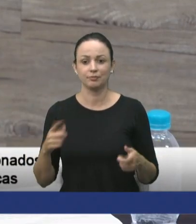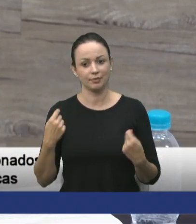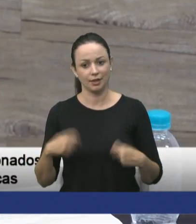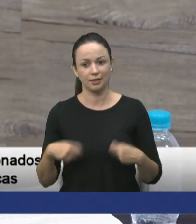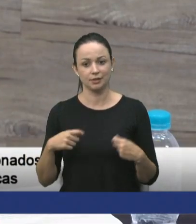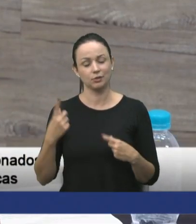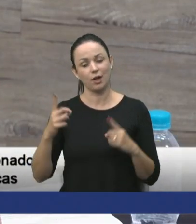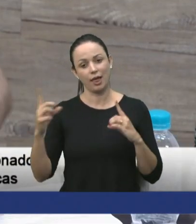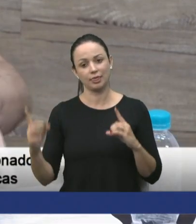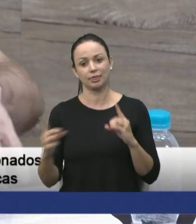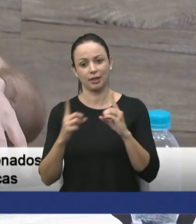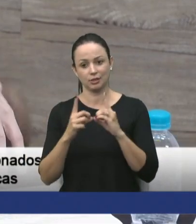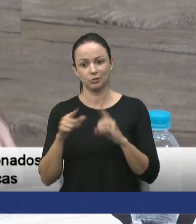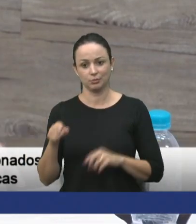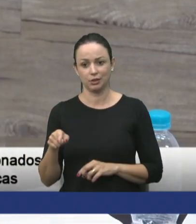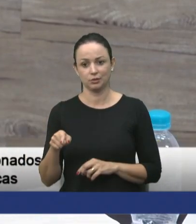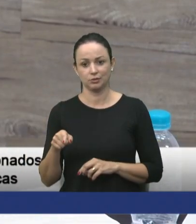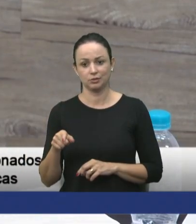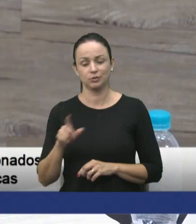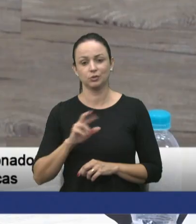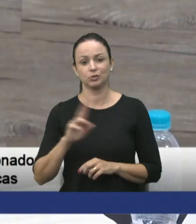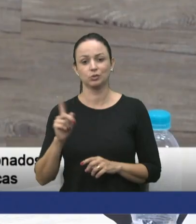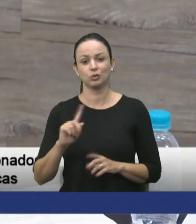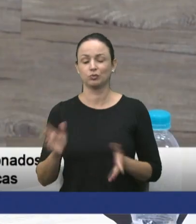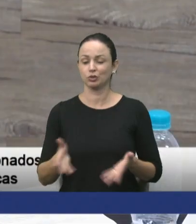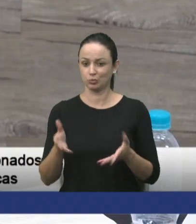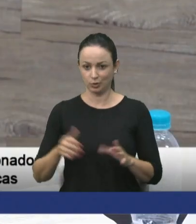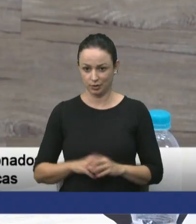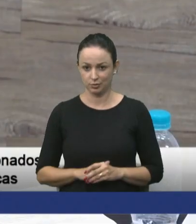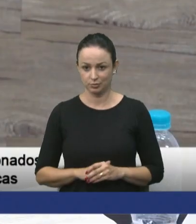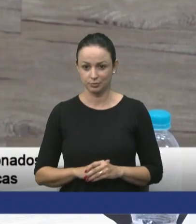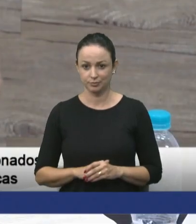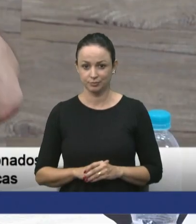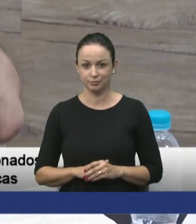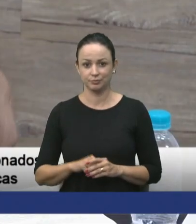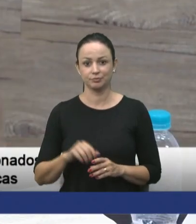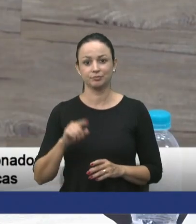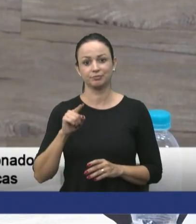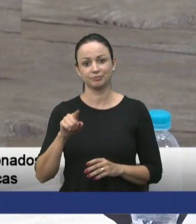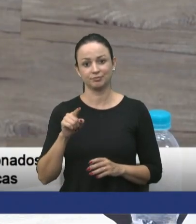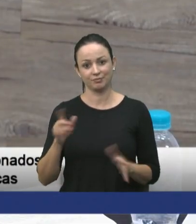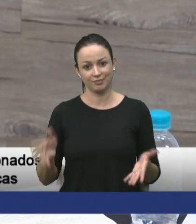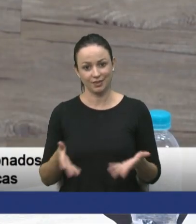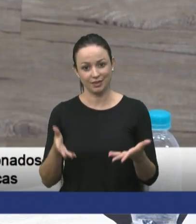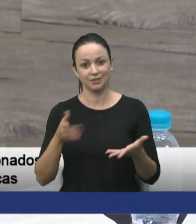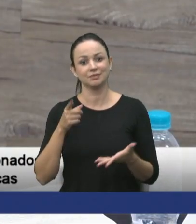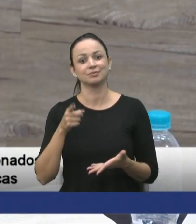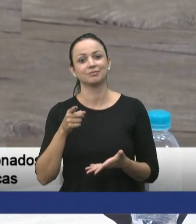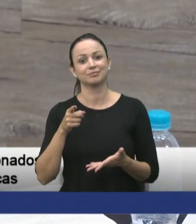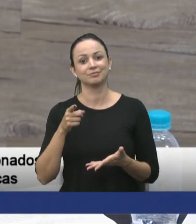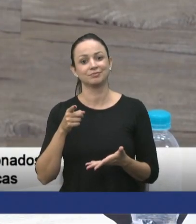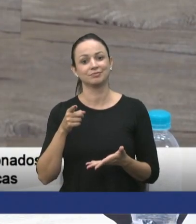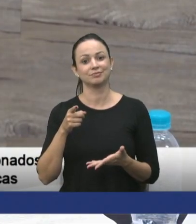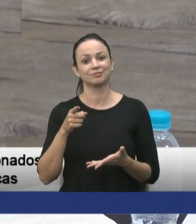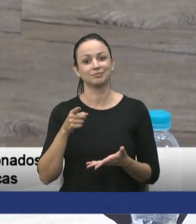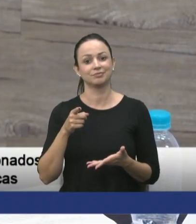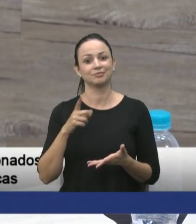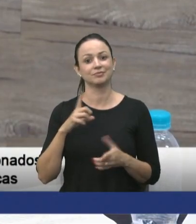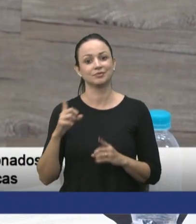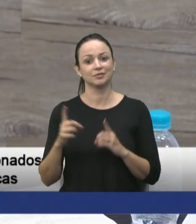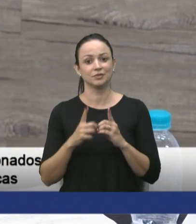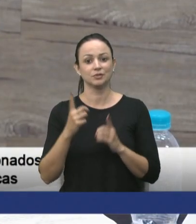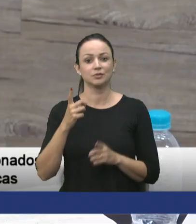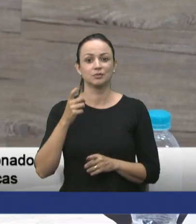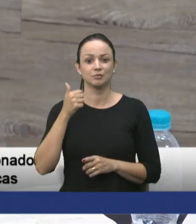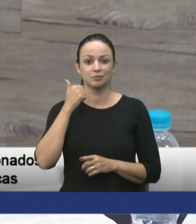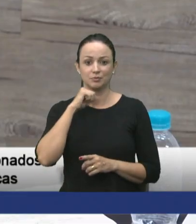de um atendimento da qual não foi estimulado. E aí esse estímulo que é a grande sacada também. Atendi uma menina na creche, vou